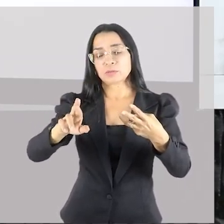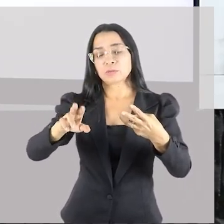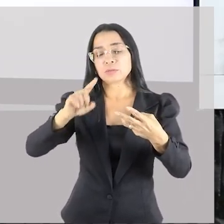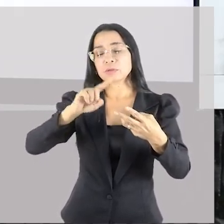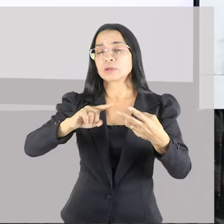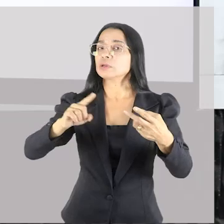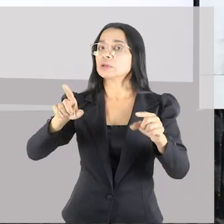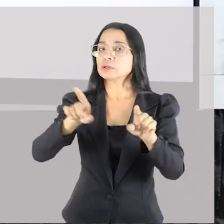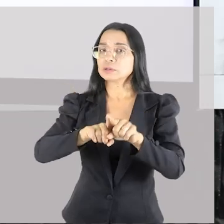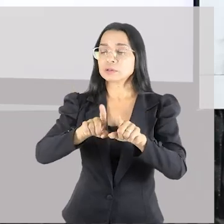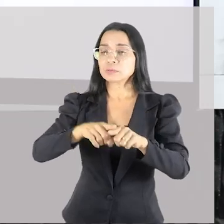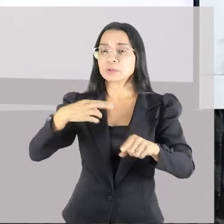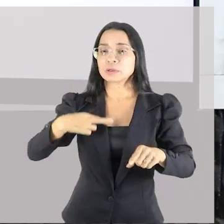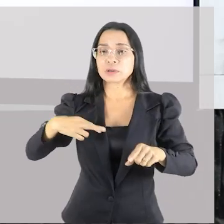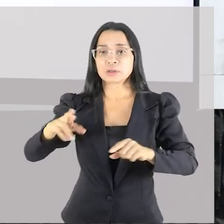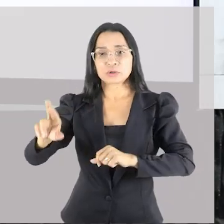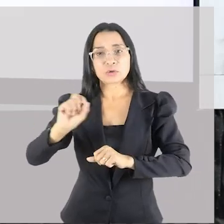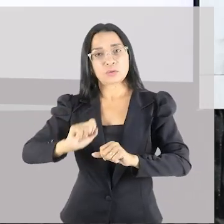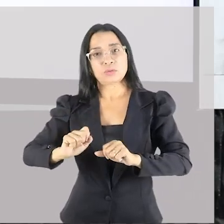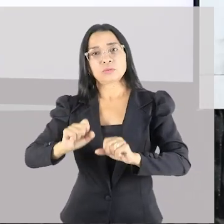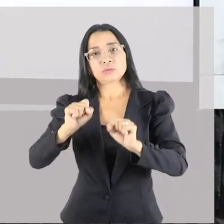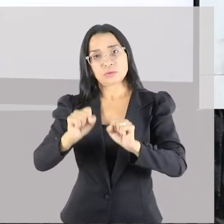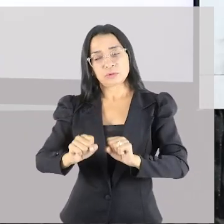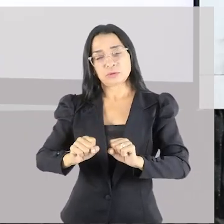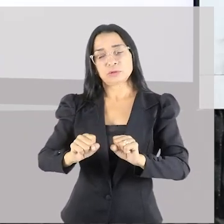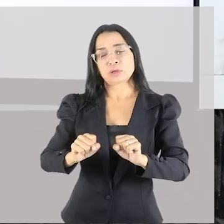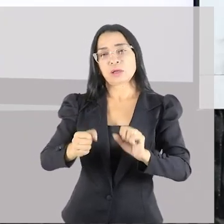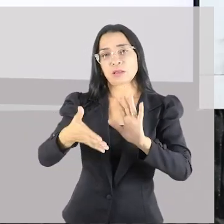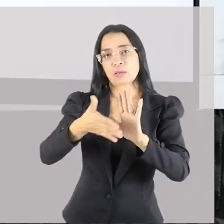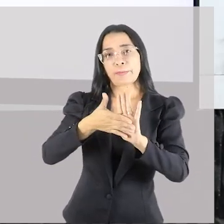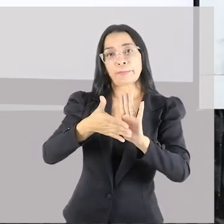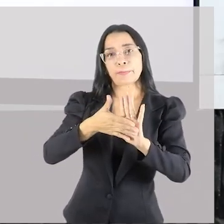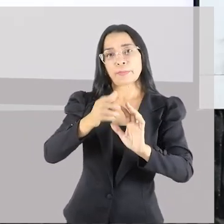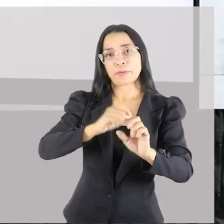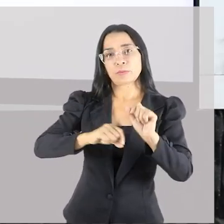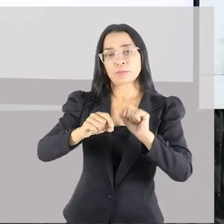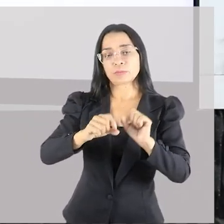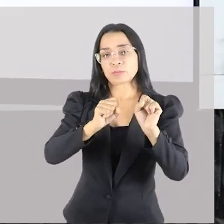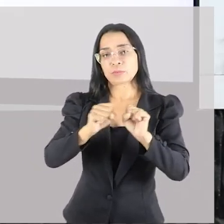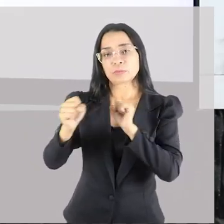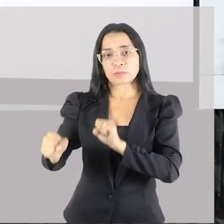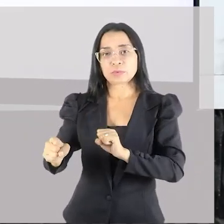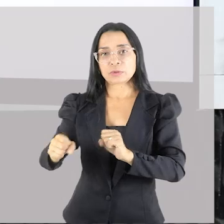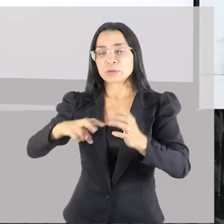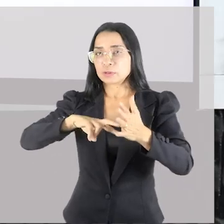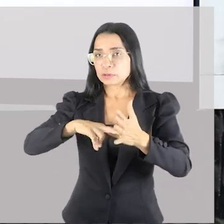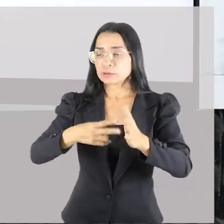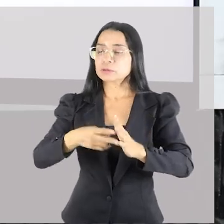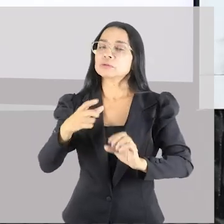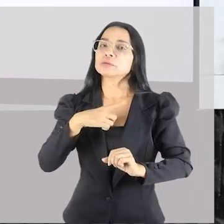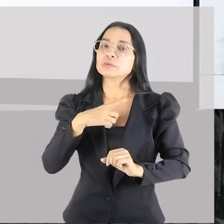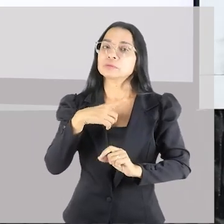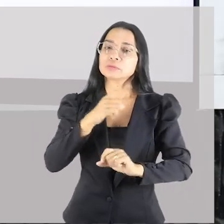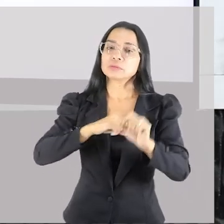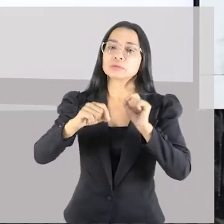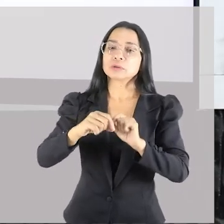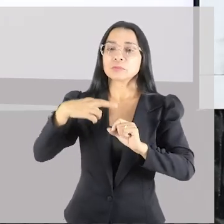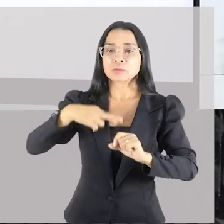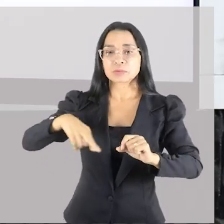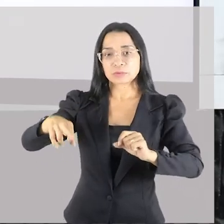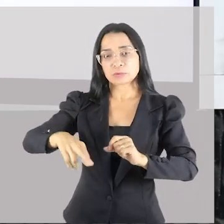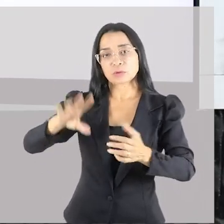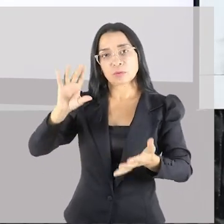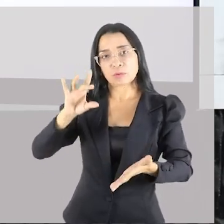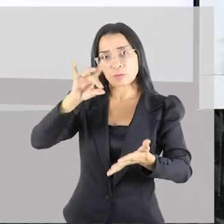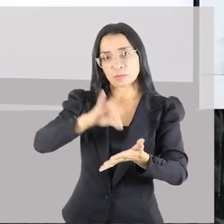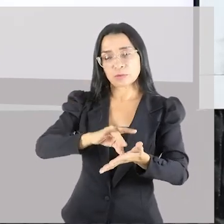Brasil. Então, ele só estava debaixo do Papa. Então, nesse sentido, você tem uma religião oficial de Estado, embora houvesse essa tolerância